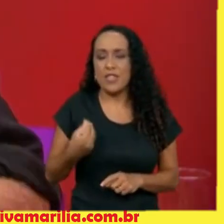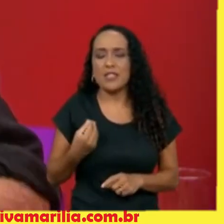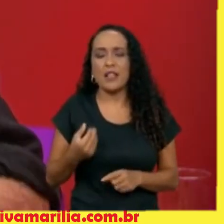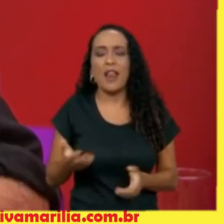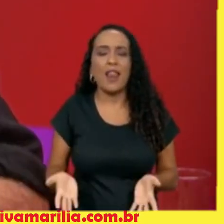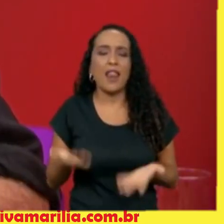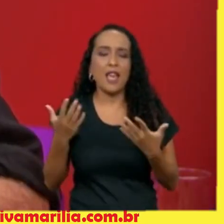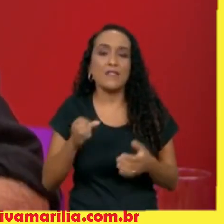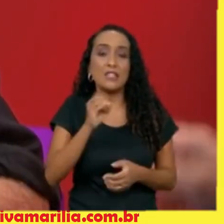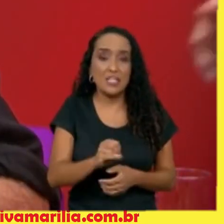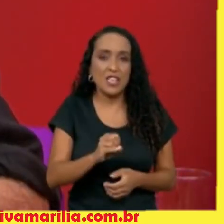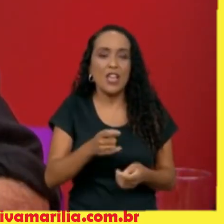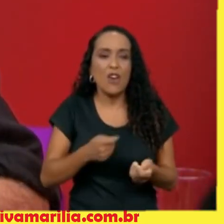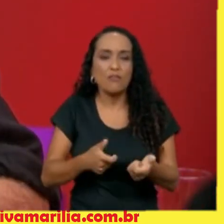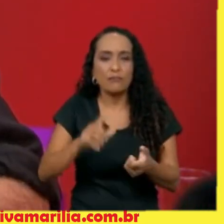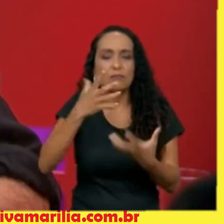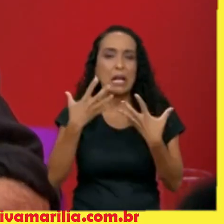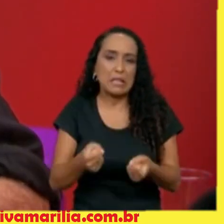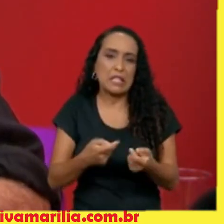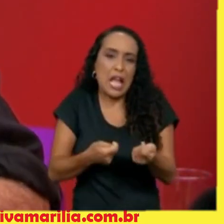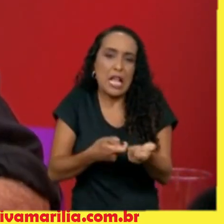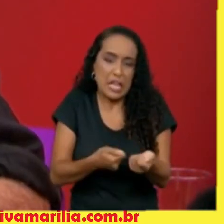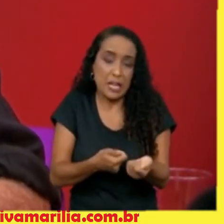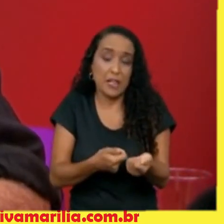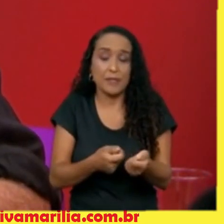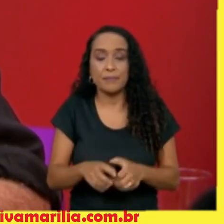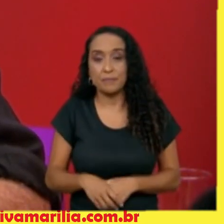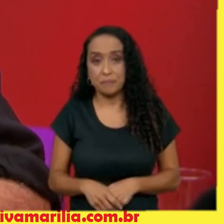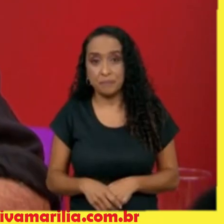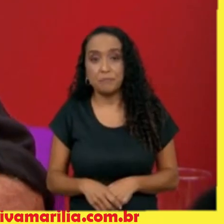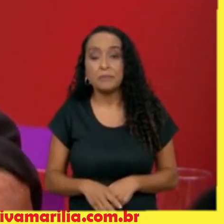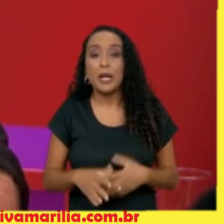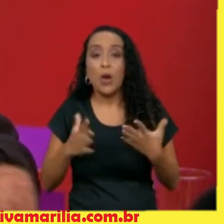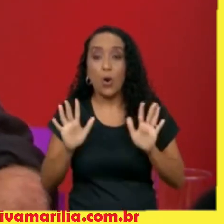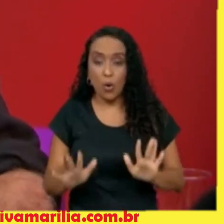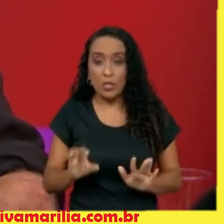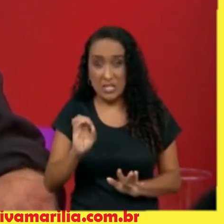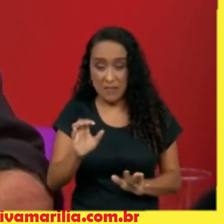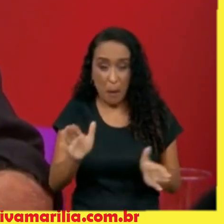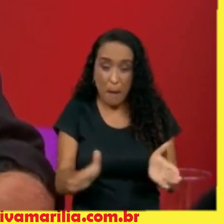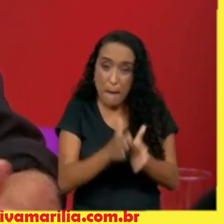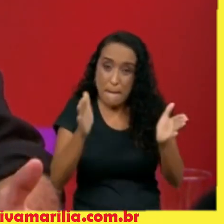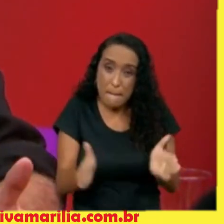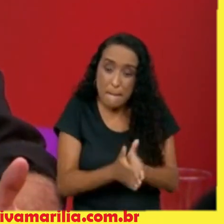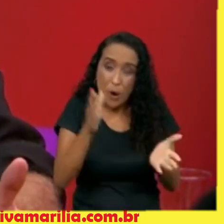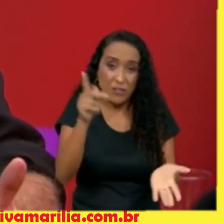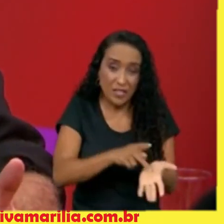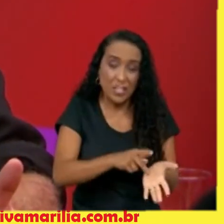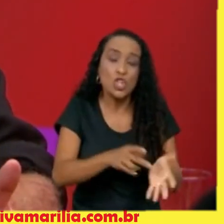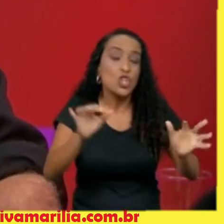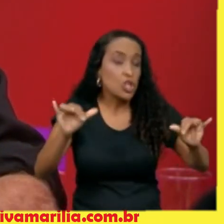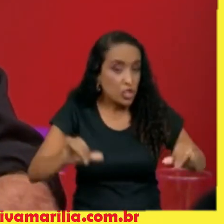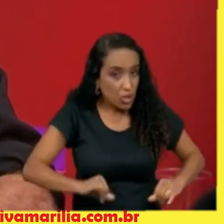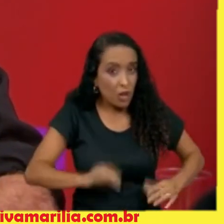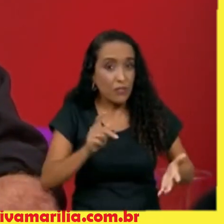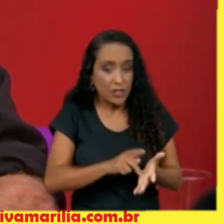Claro, muito bem posta é a questão. Veja bem, Leandro, se você é muito pobre, se você sofre, né,